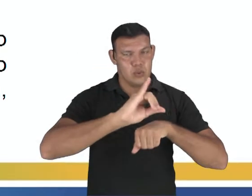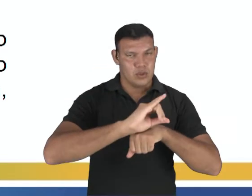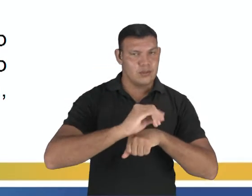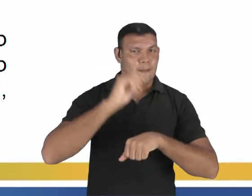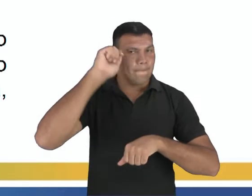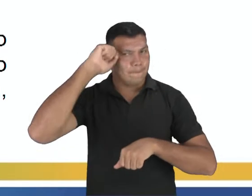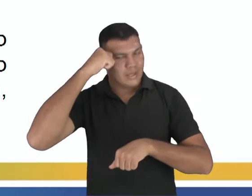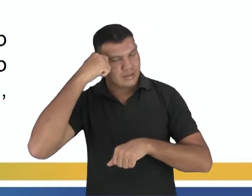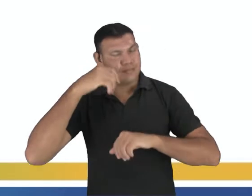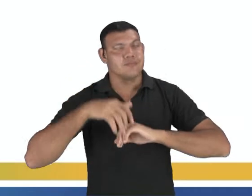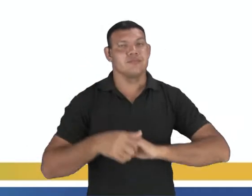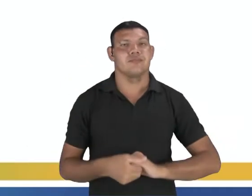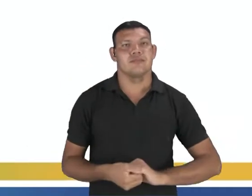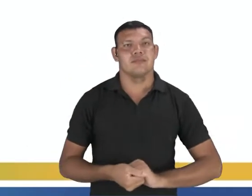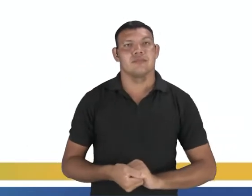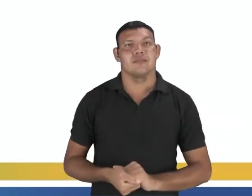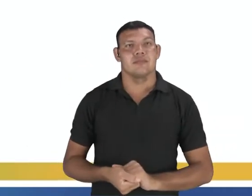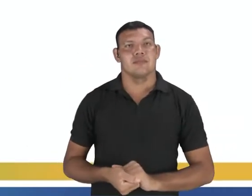especialização do trabalho.